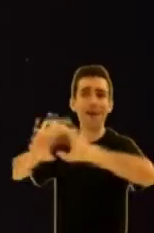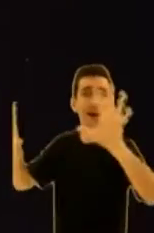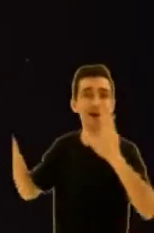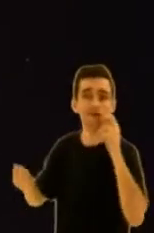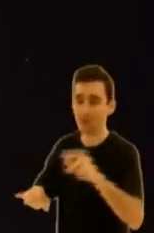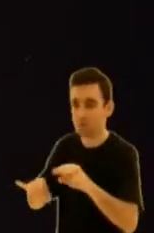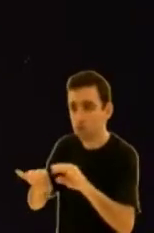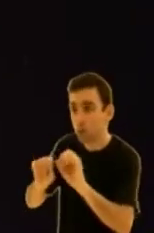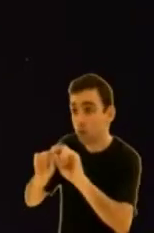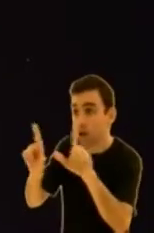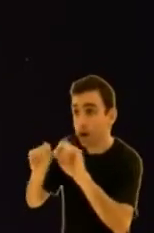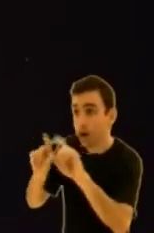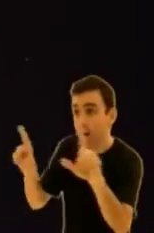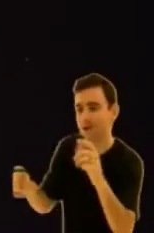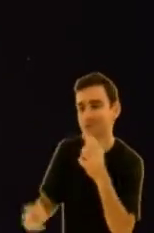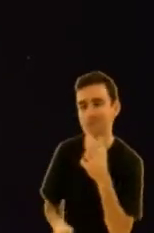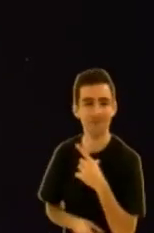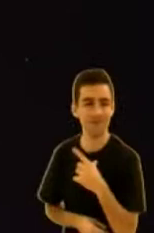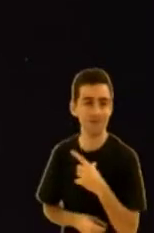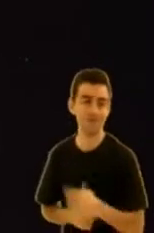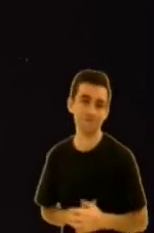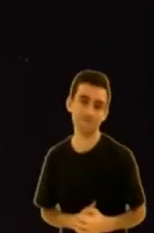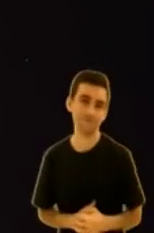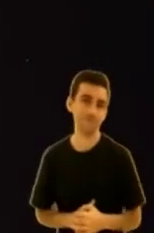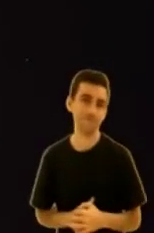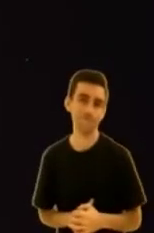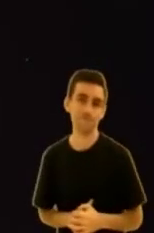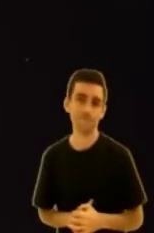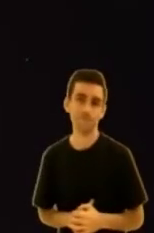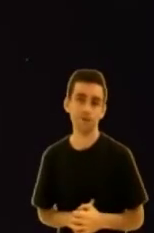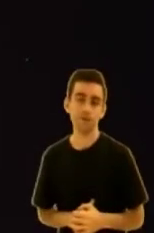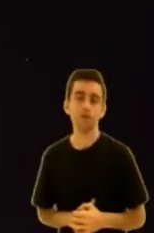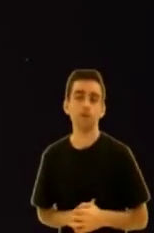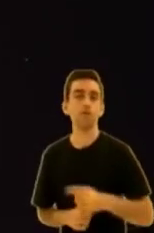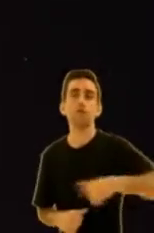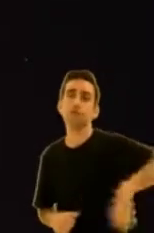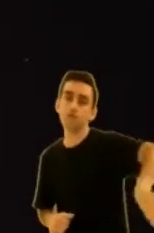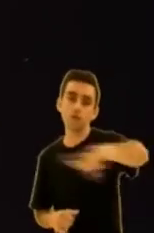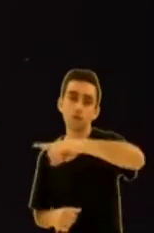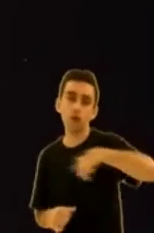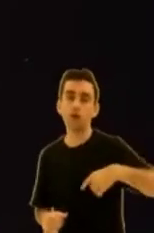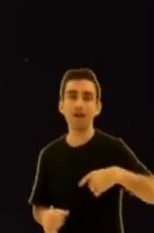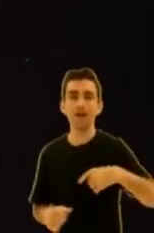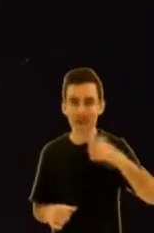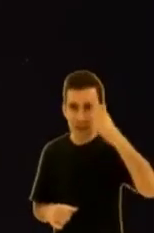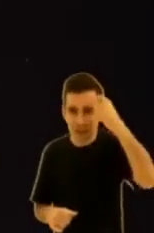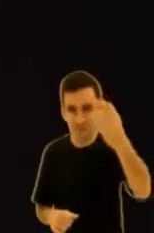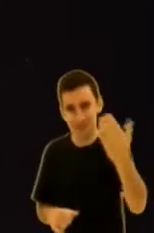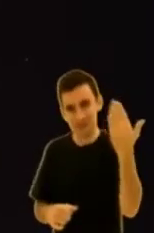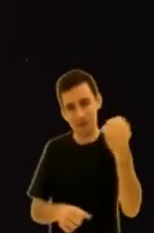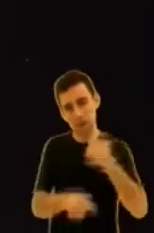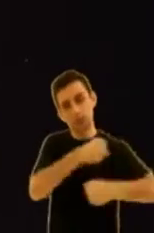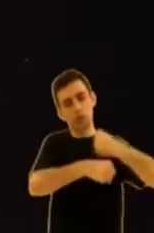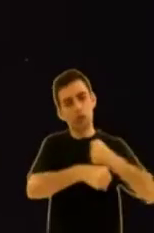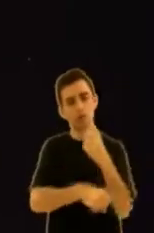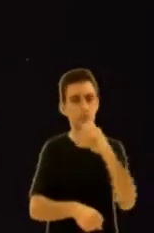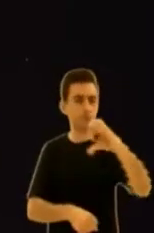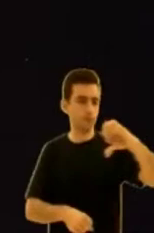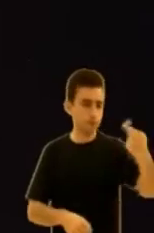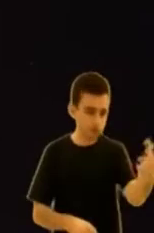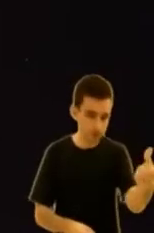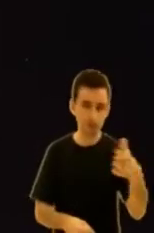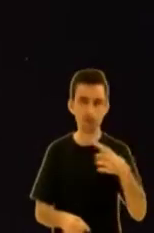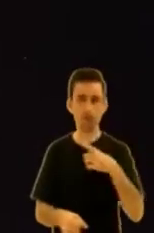já receberam ofícios nossos lá do FNDE pedindo prestação de contas de 96,